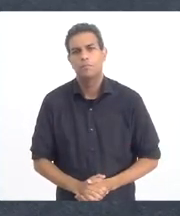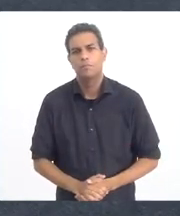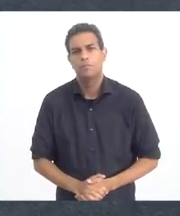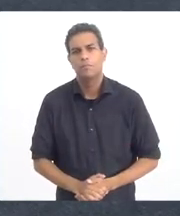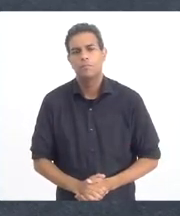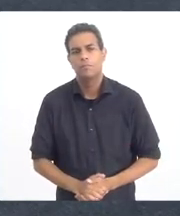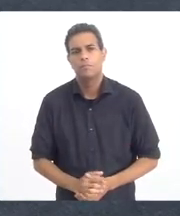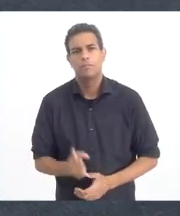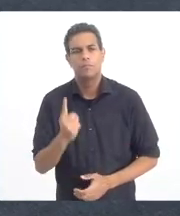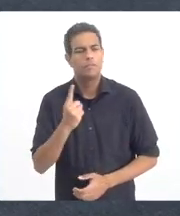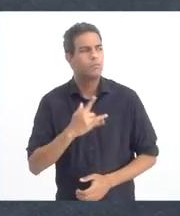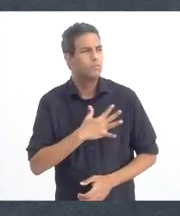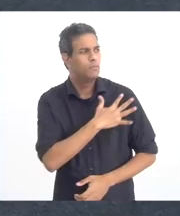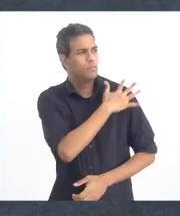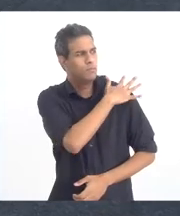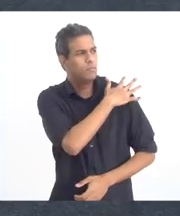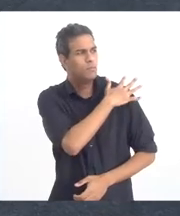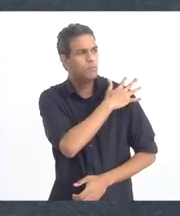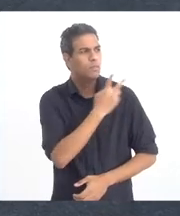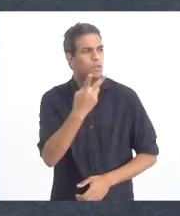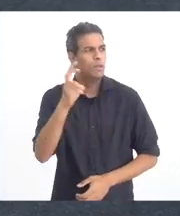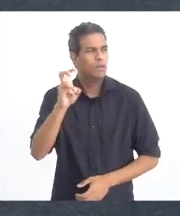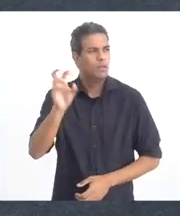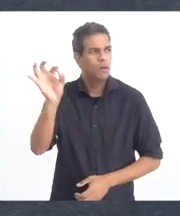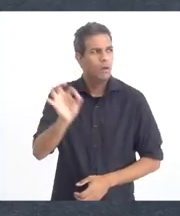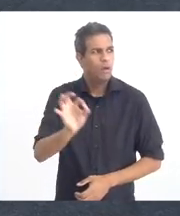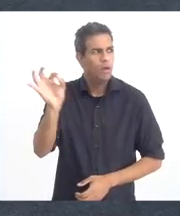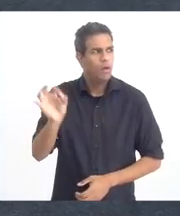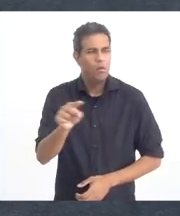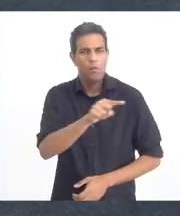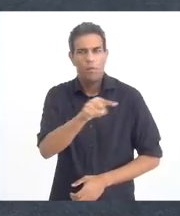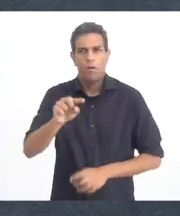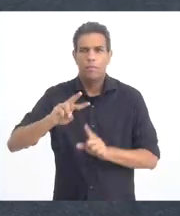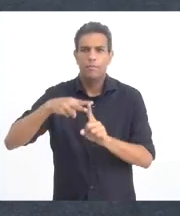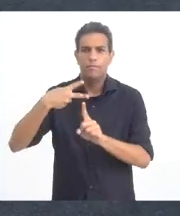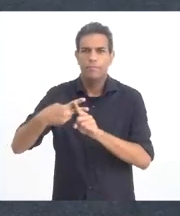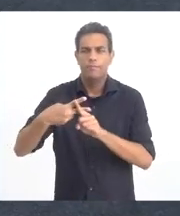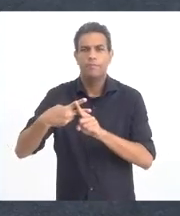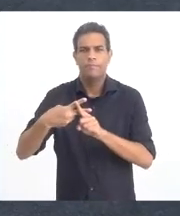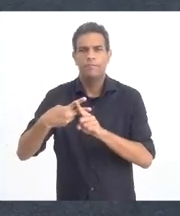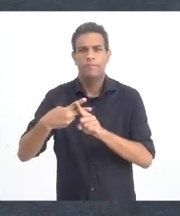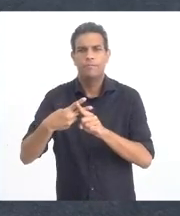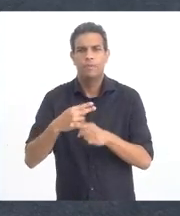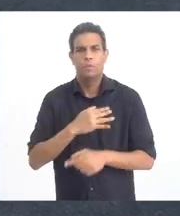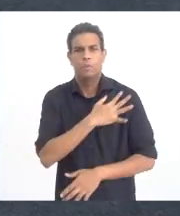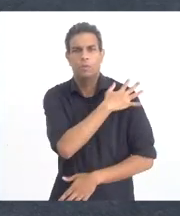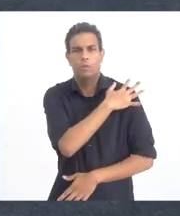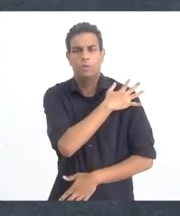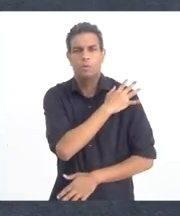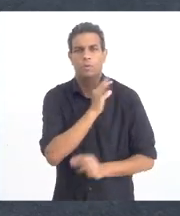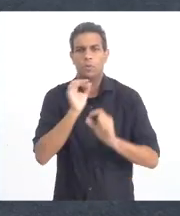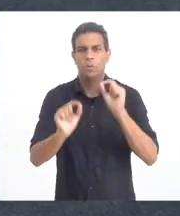Um coronel vai ter, em média, 25,45% de aumento. E um soldado,